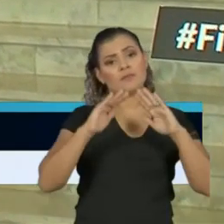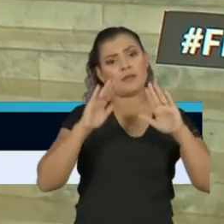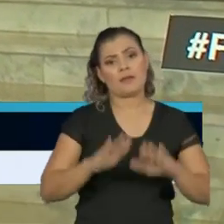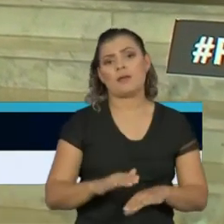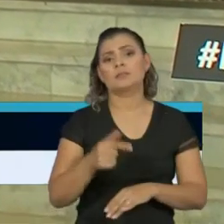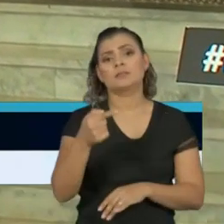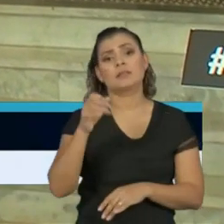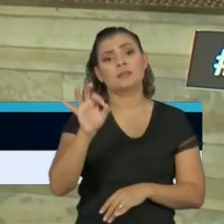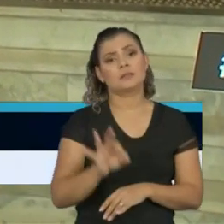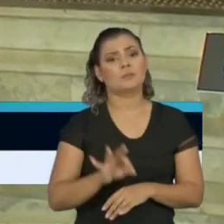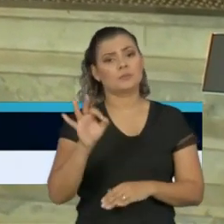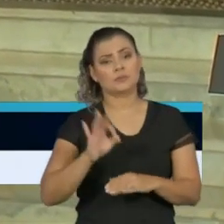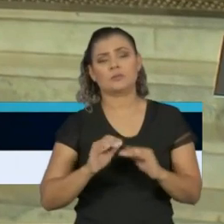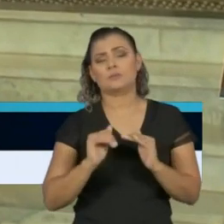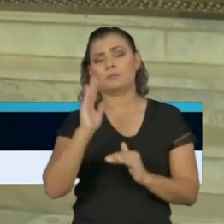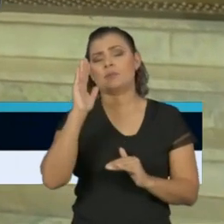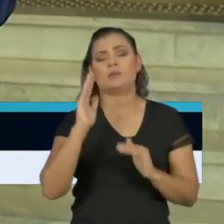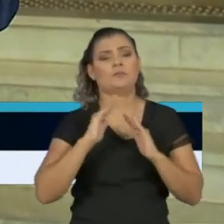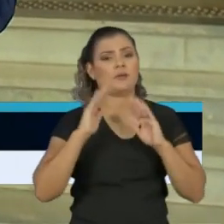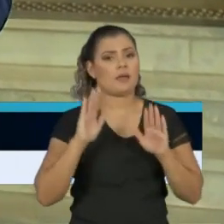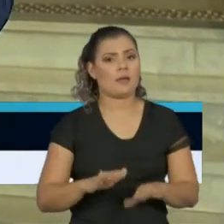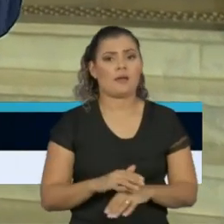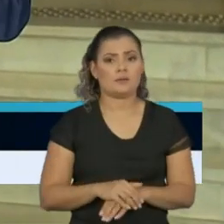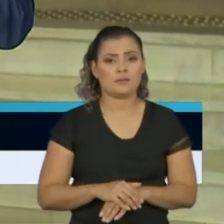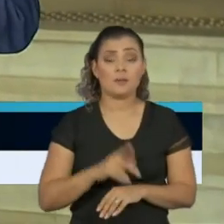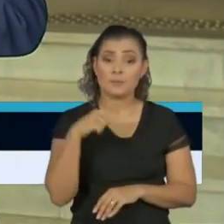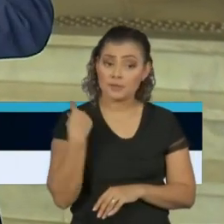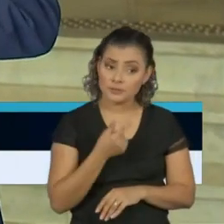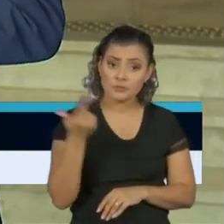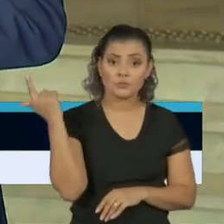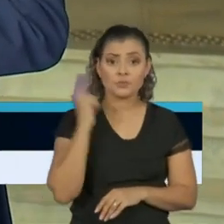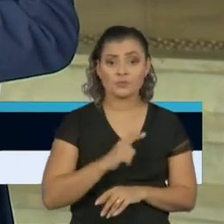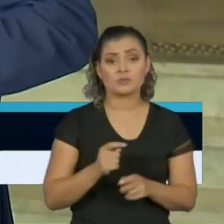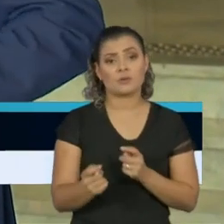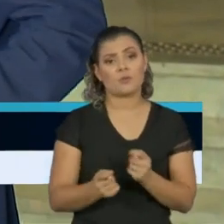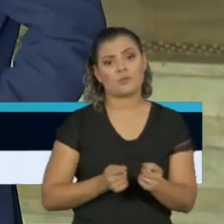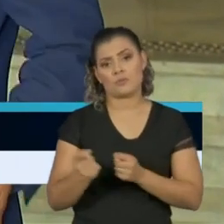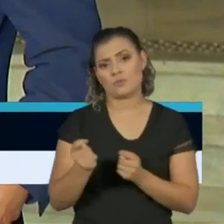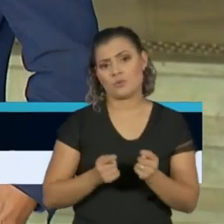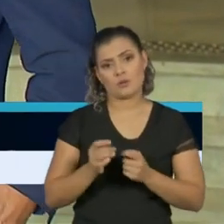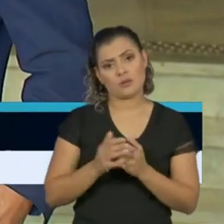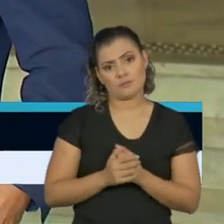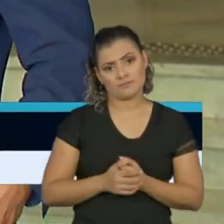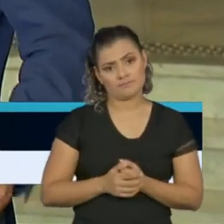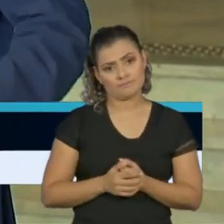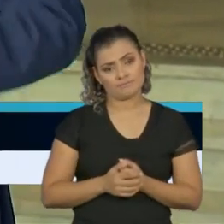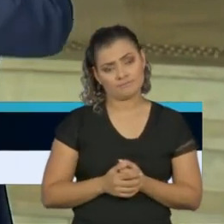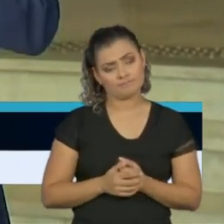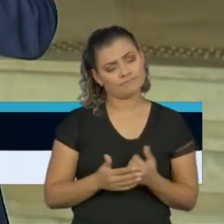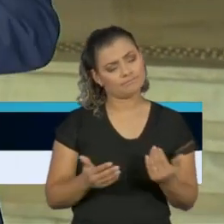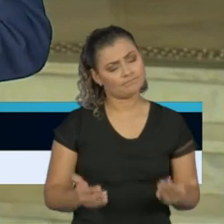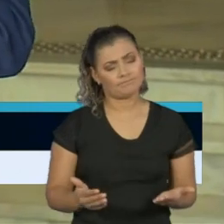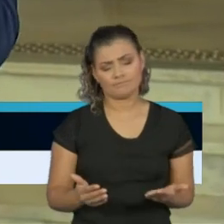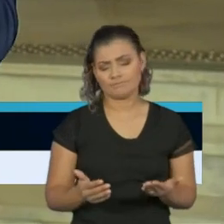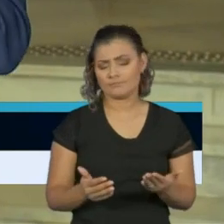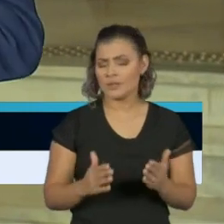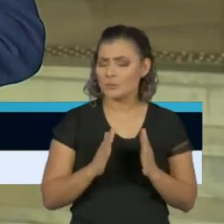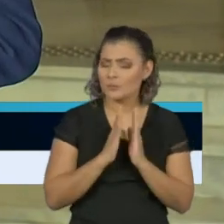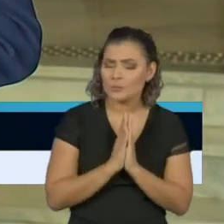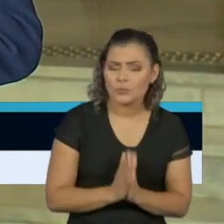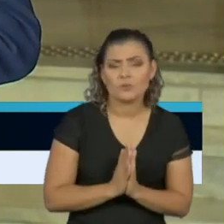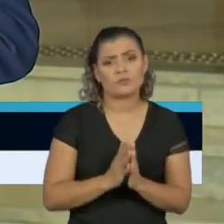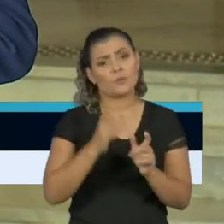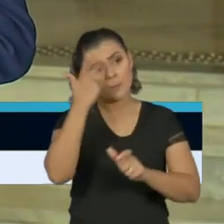de 70% para que nós consigamos de novo achatar a curva de ascensão. Então, quanto mais as